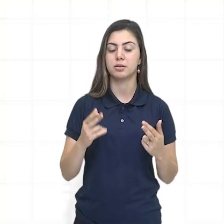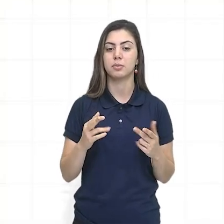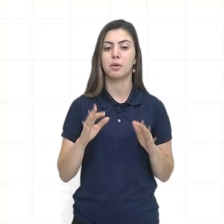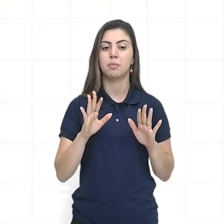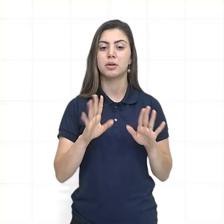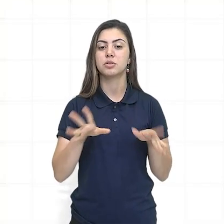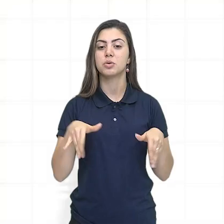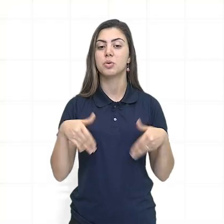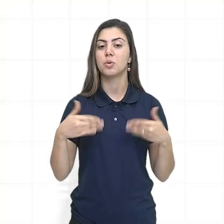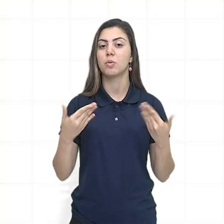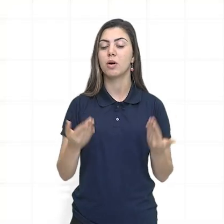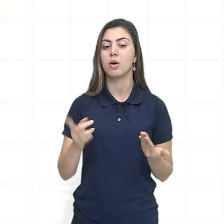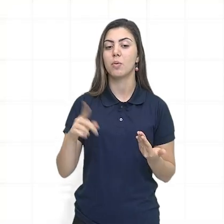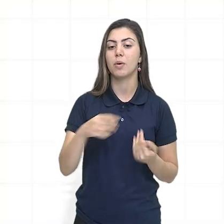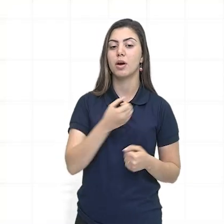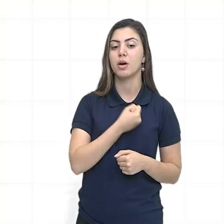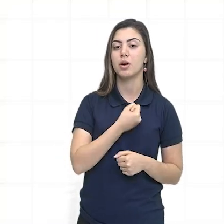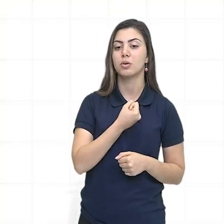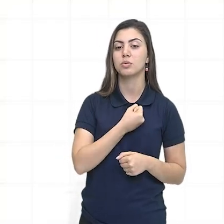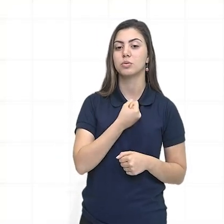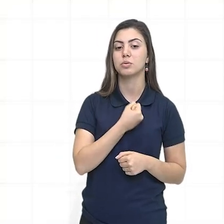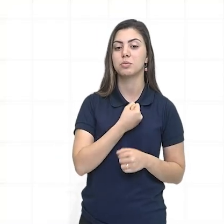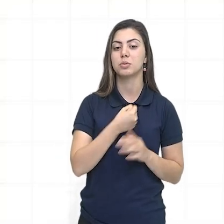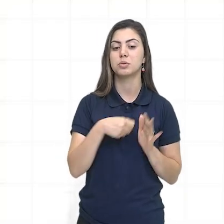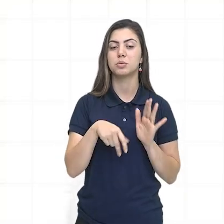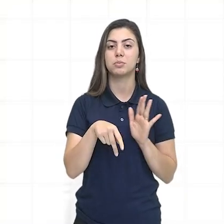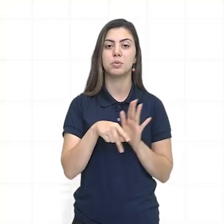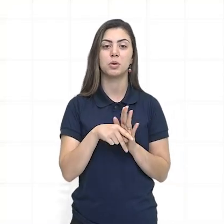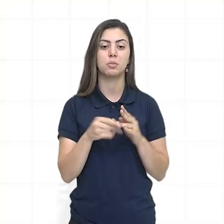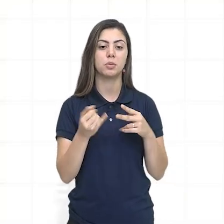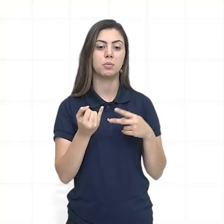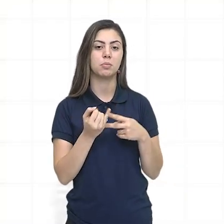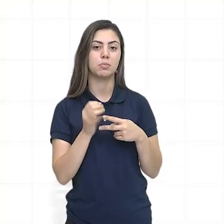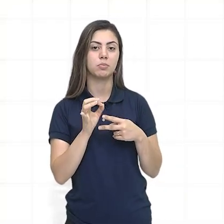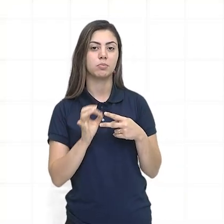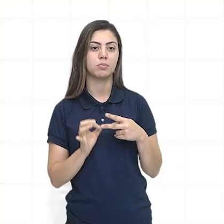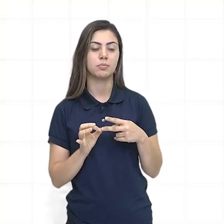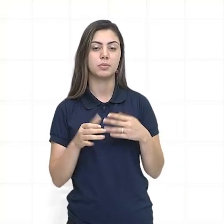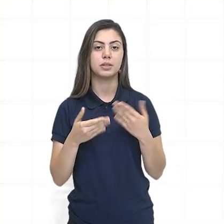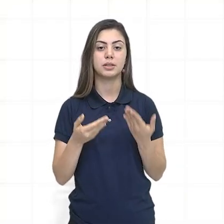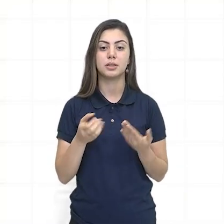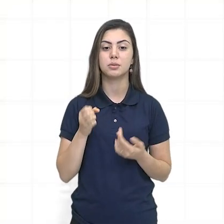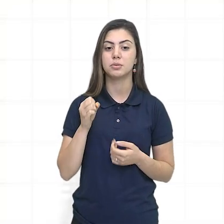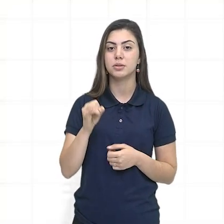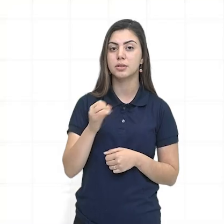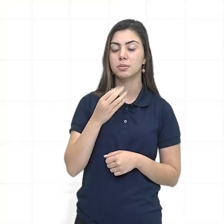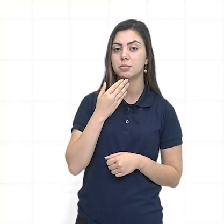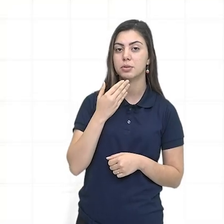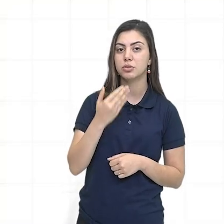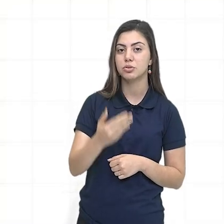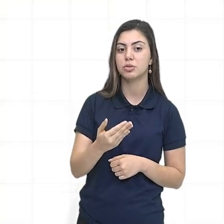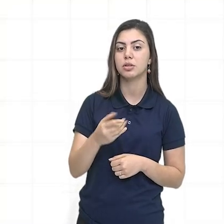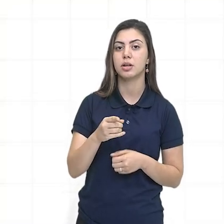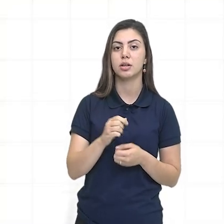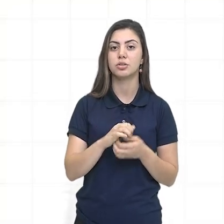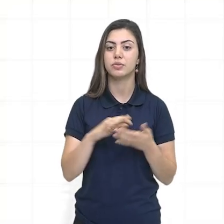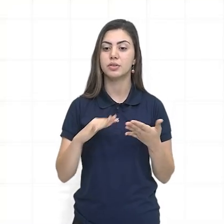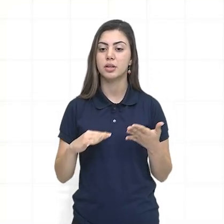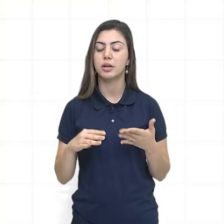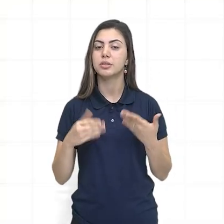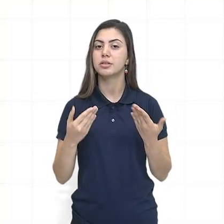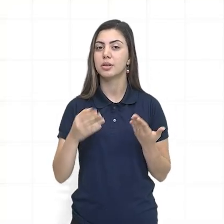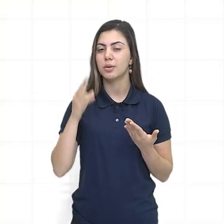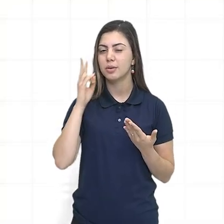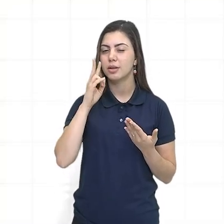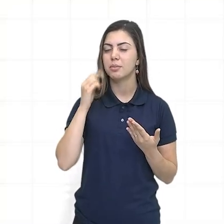quais as coordenadas do vértice. Então, se for solicitado isso, eu já expliquei